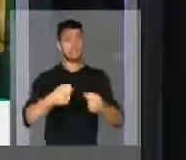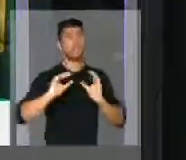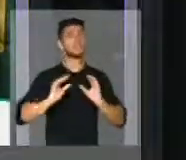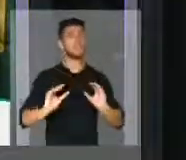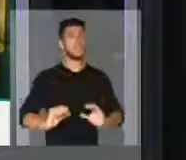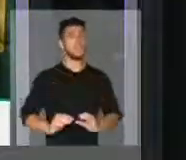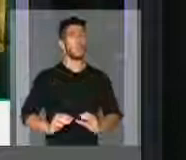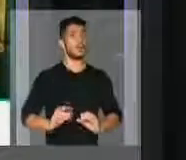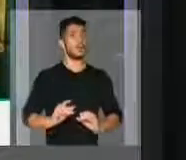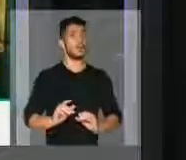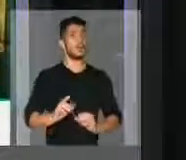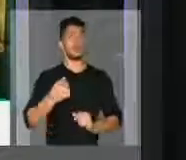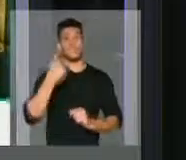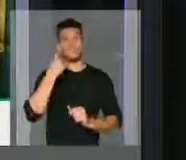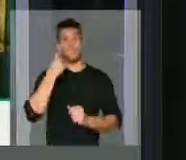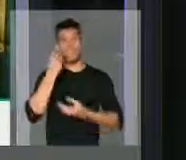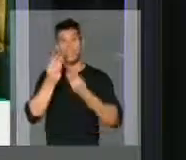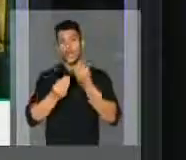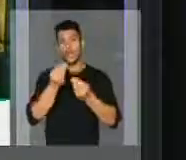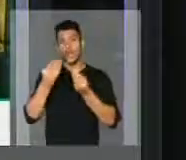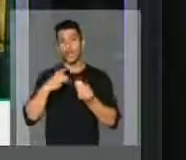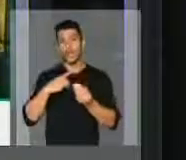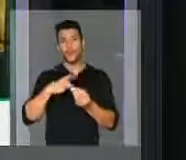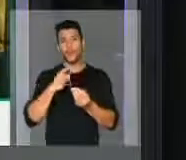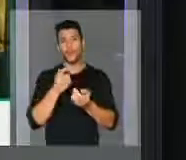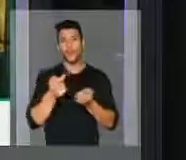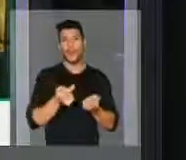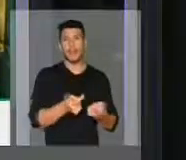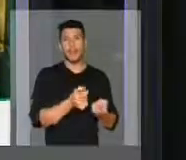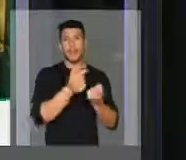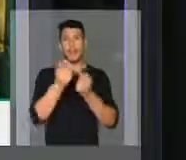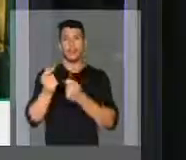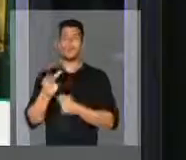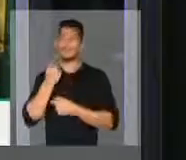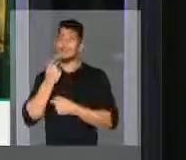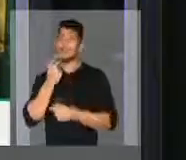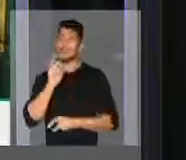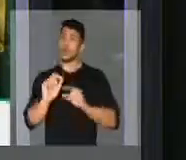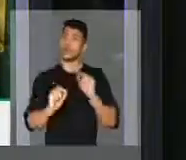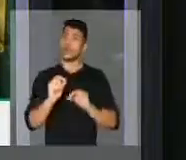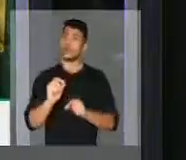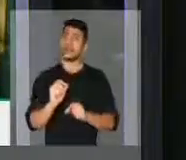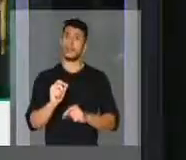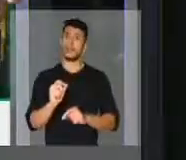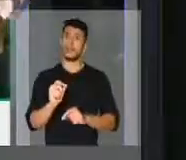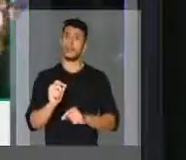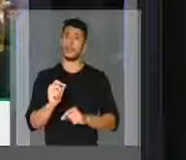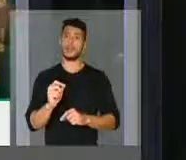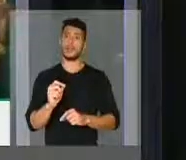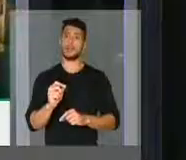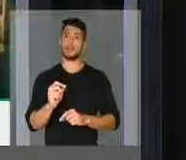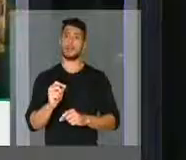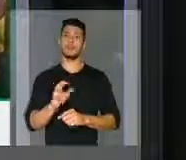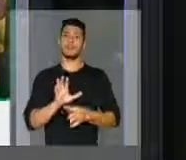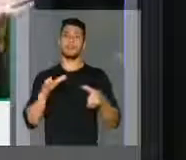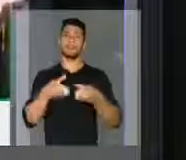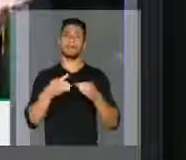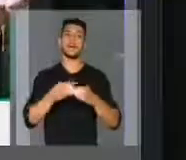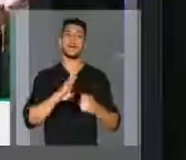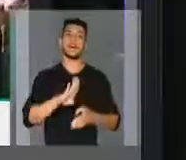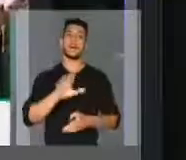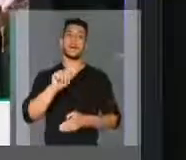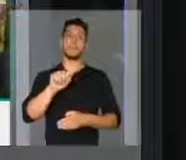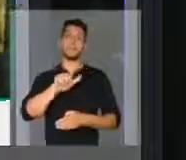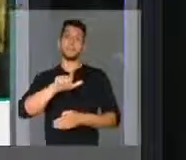veja como é que a coisa é tão tendenciosa que nos apelidaram de forma pejorativa de bancada da bala.